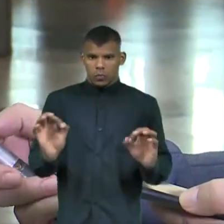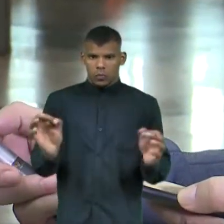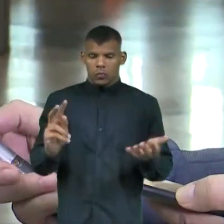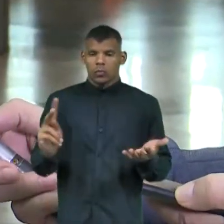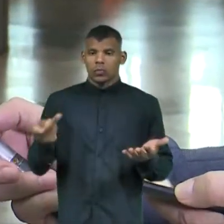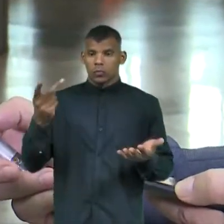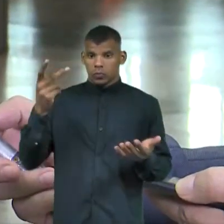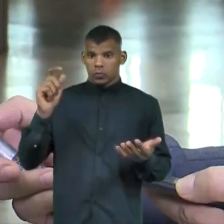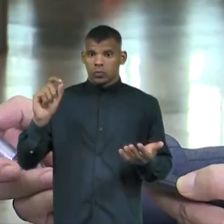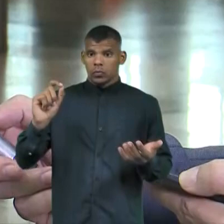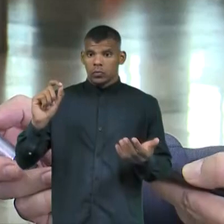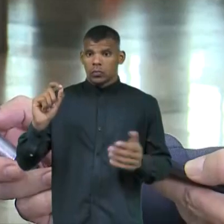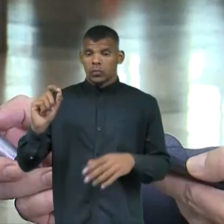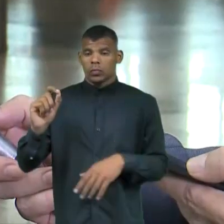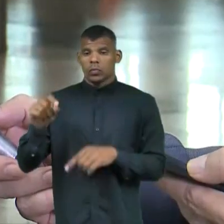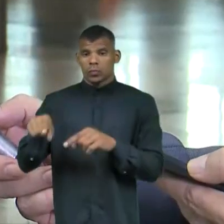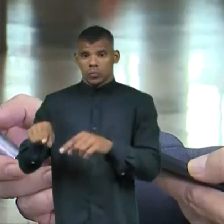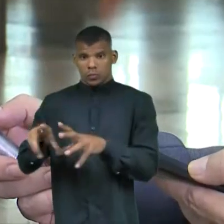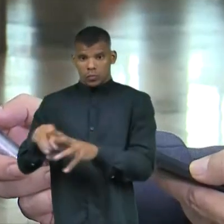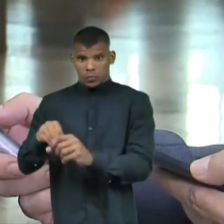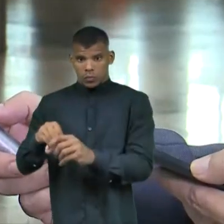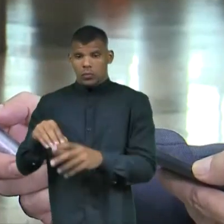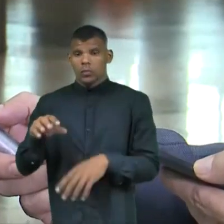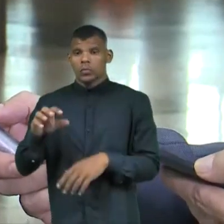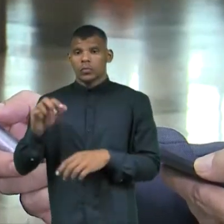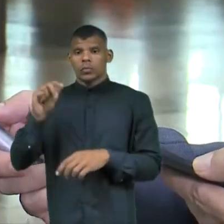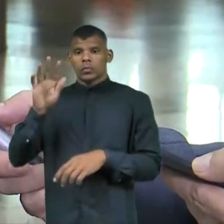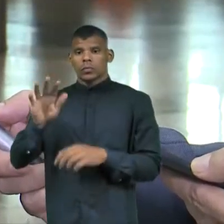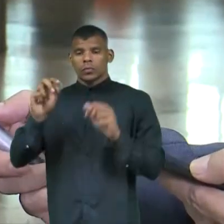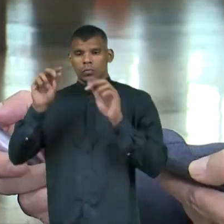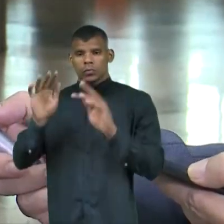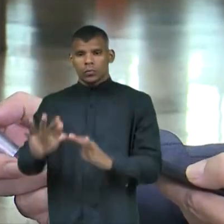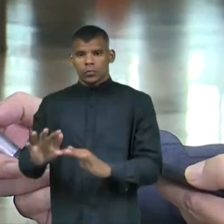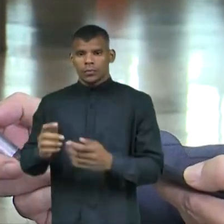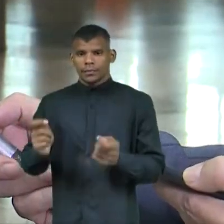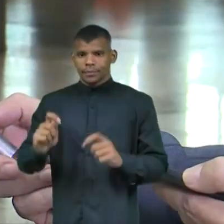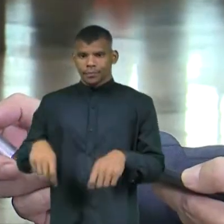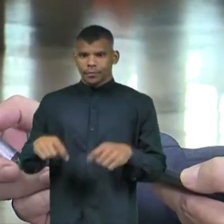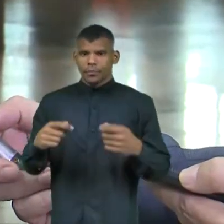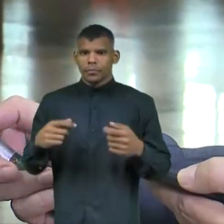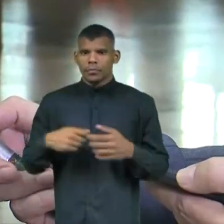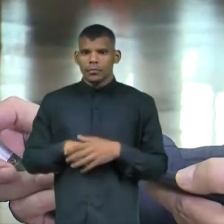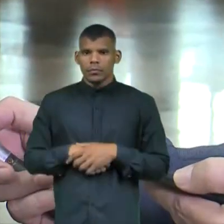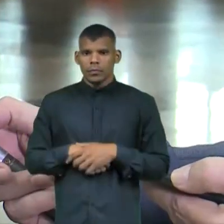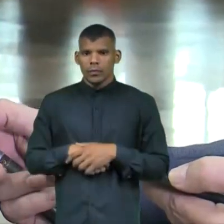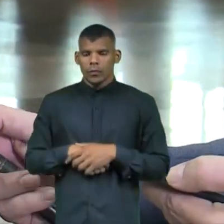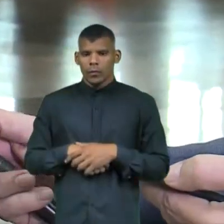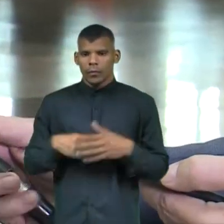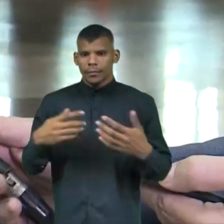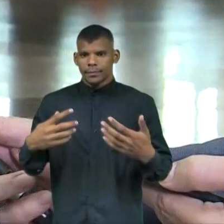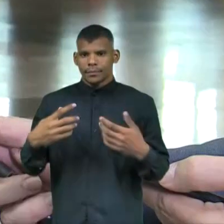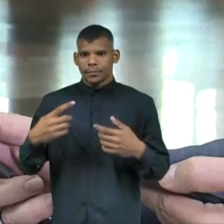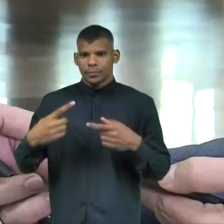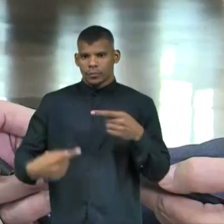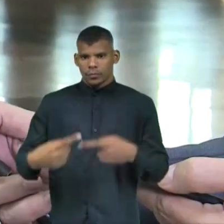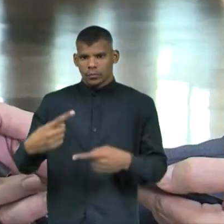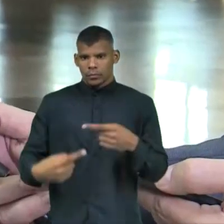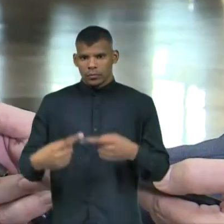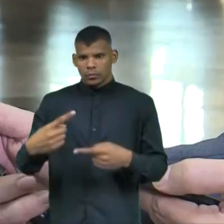foram a elas destinados, e ocupando com muita competência, posso dizer. Não apenas a condição política, na